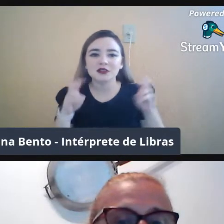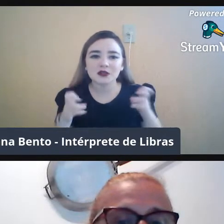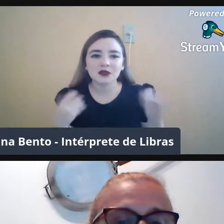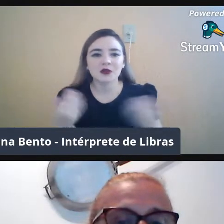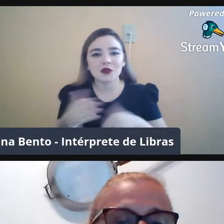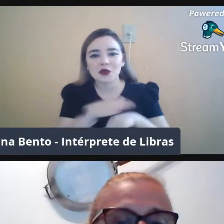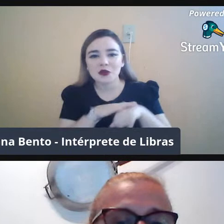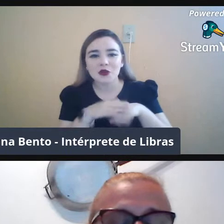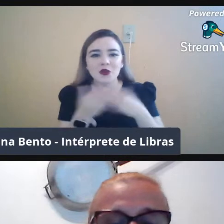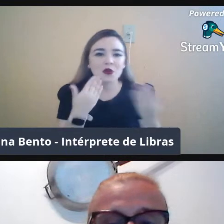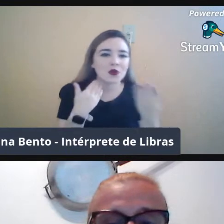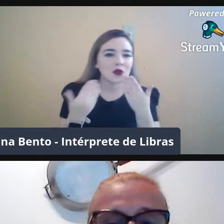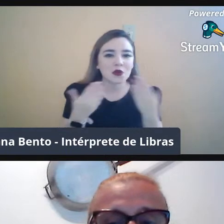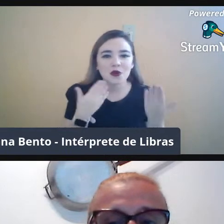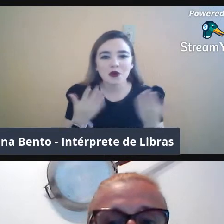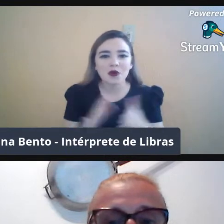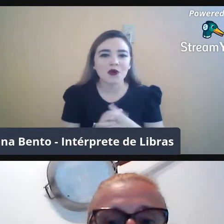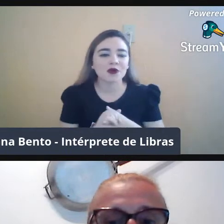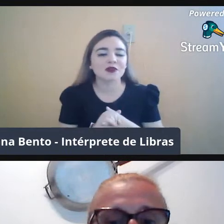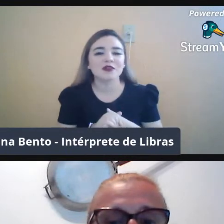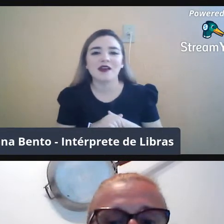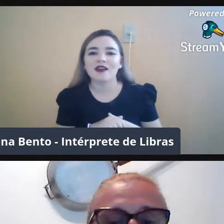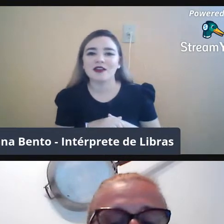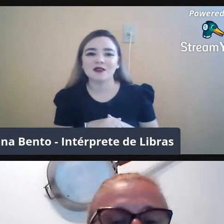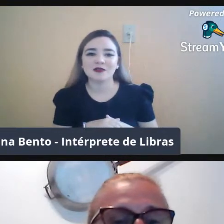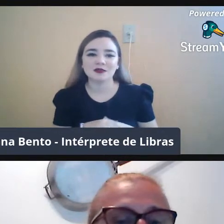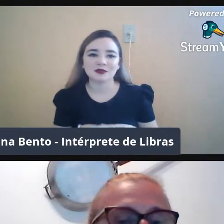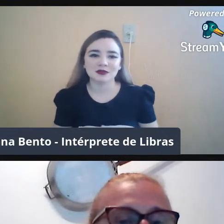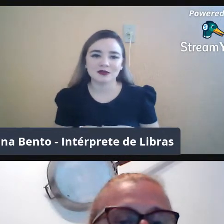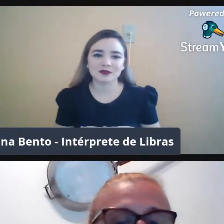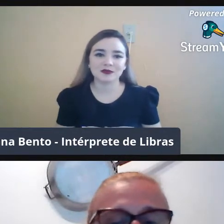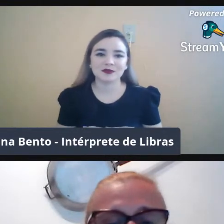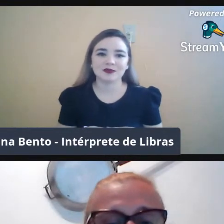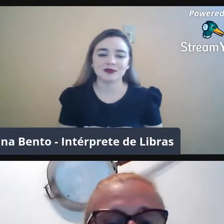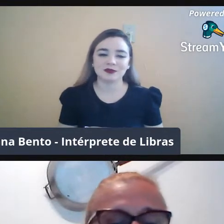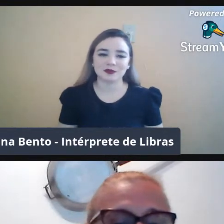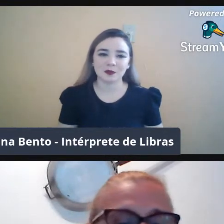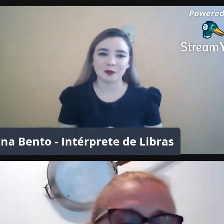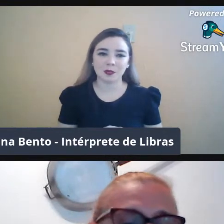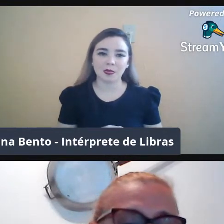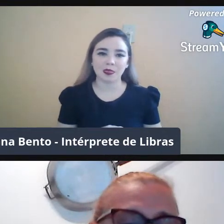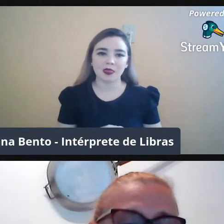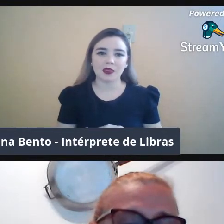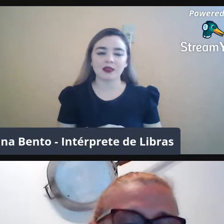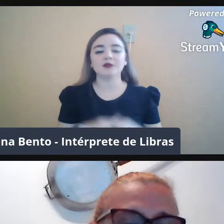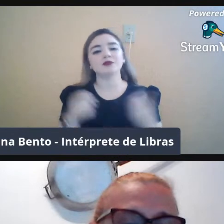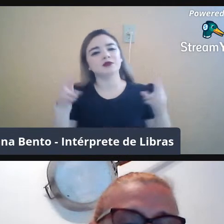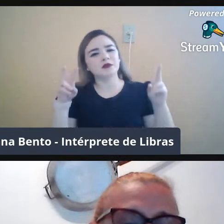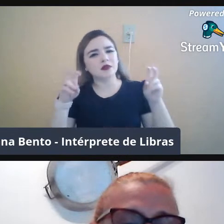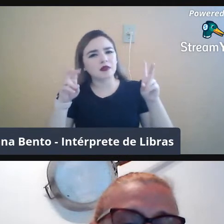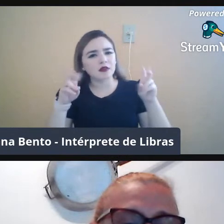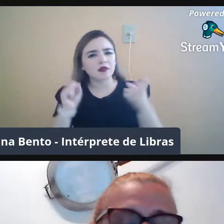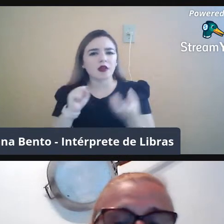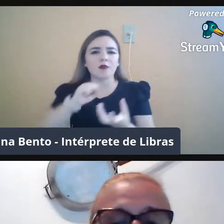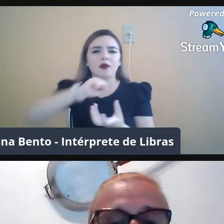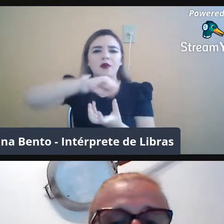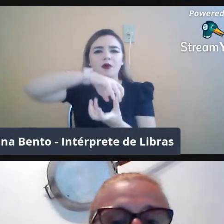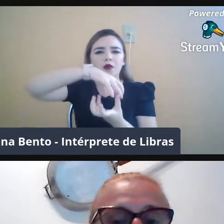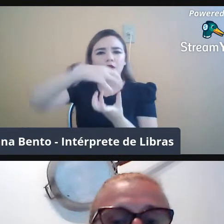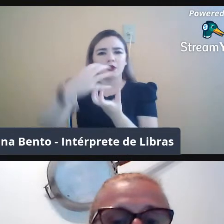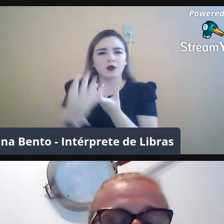que ele era praticamente um militante, né, sobre o meio ambiente, sobre